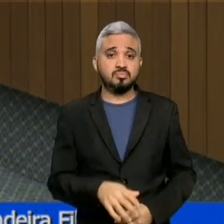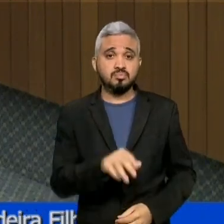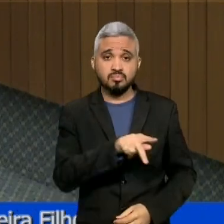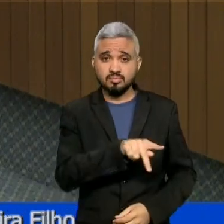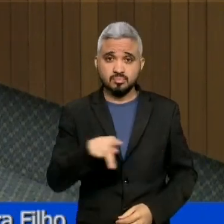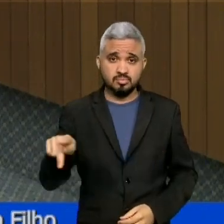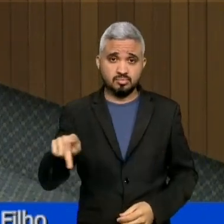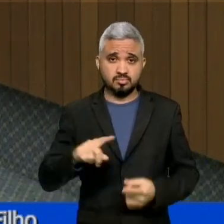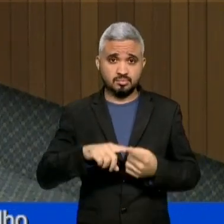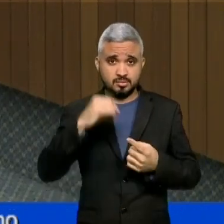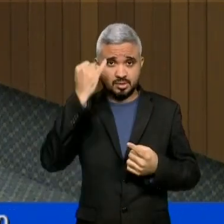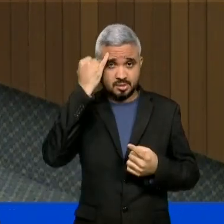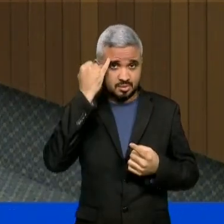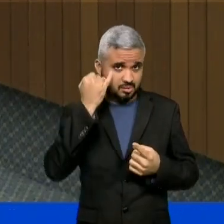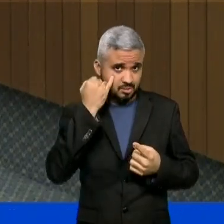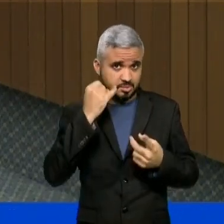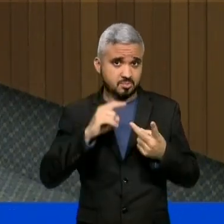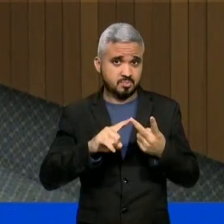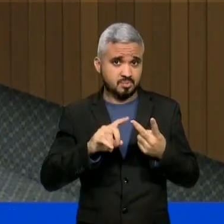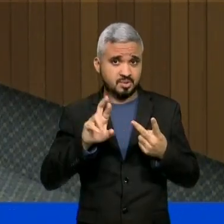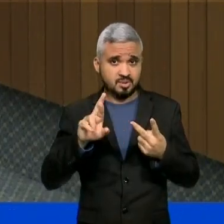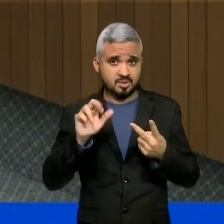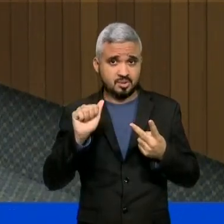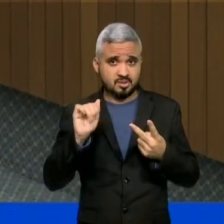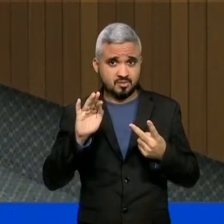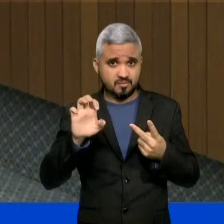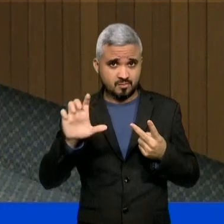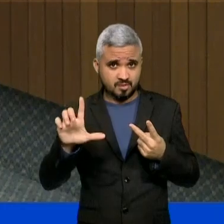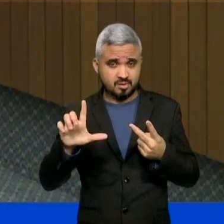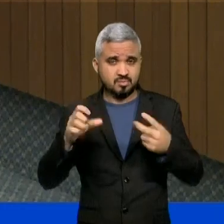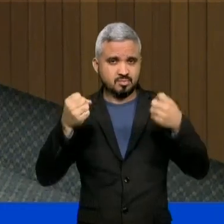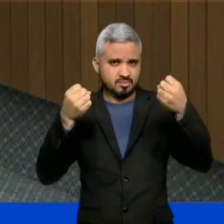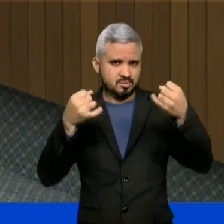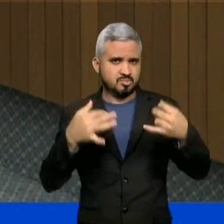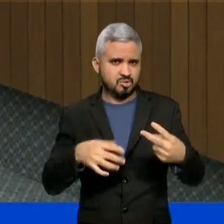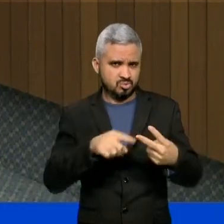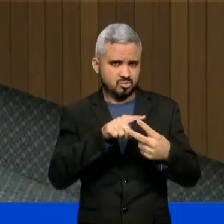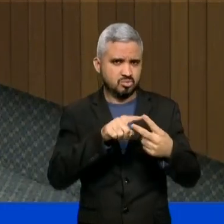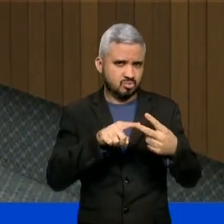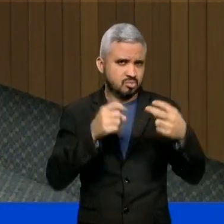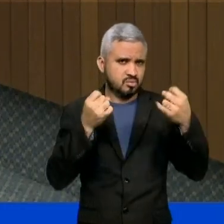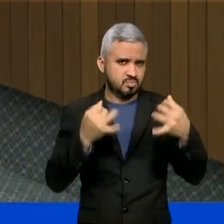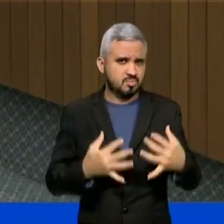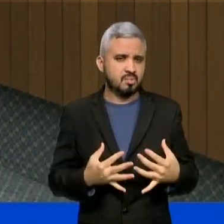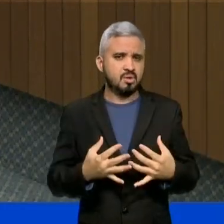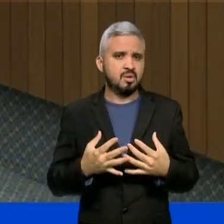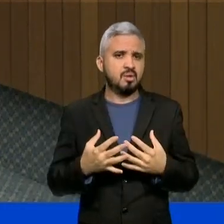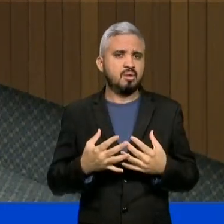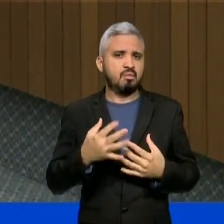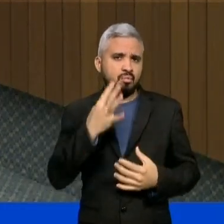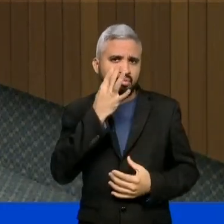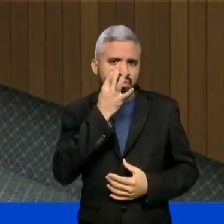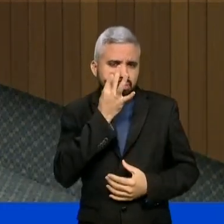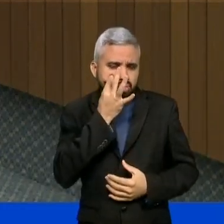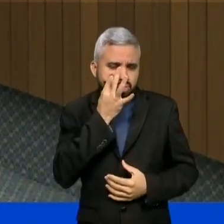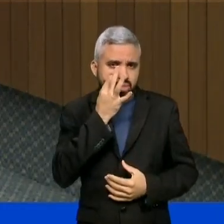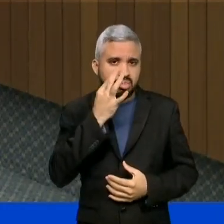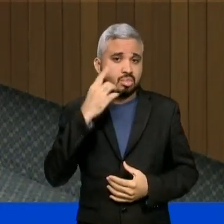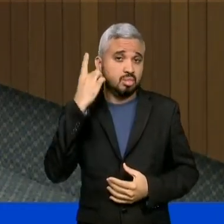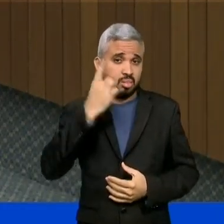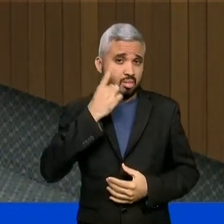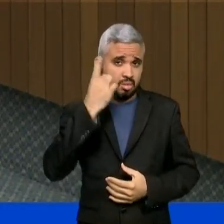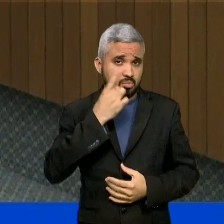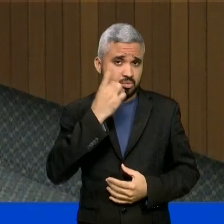dos deputados, Aparício, hoje aqui na Assembleia Legislativa. E é tão interessante porque dia de